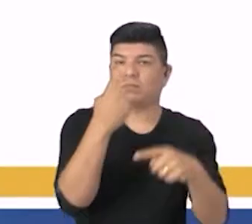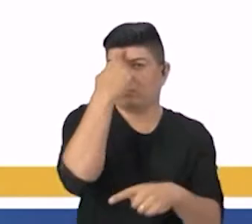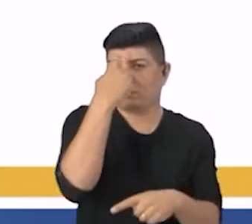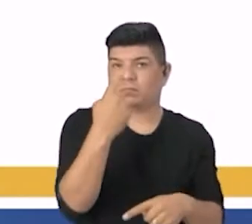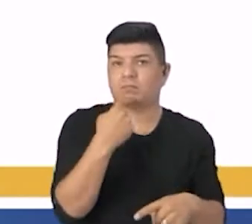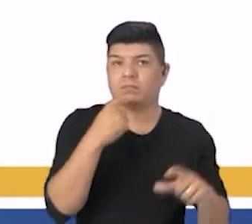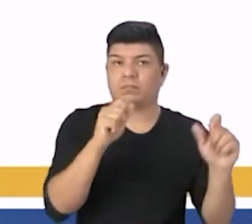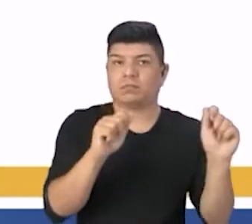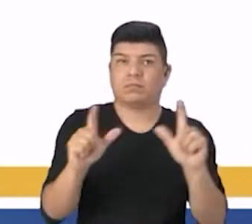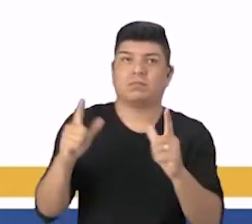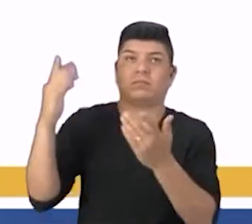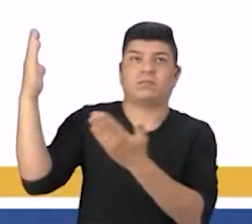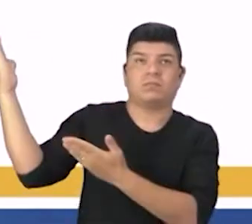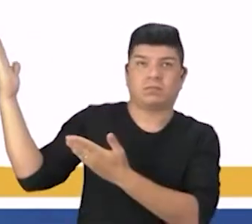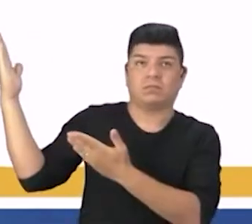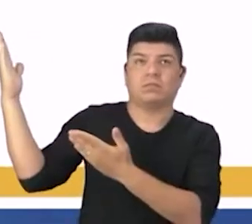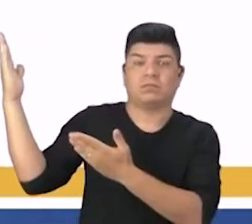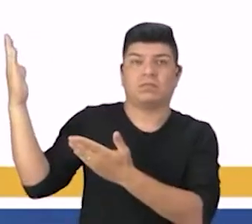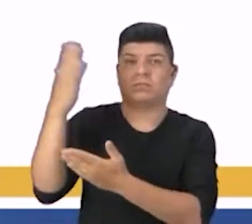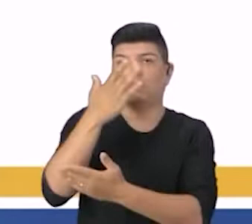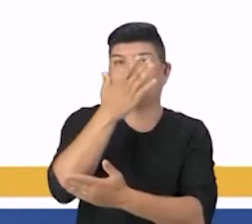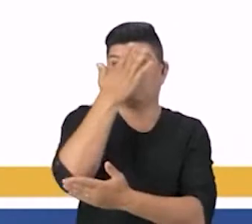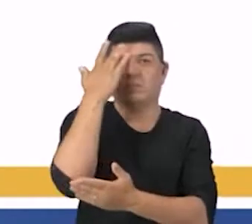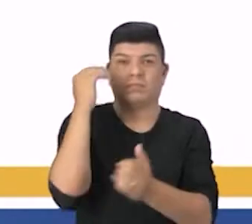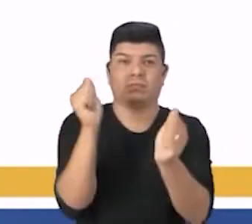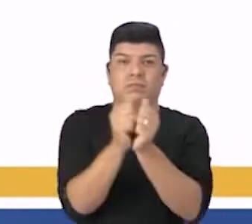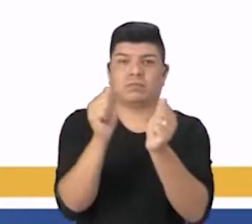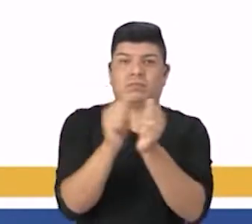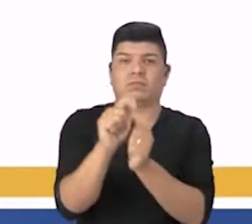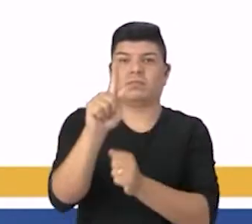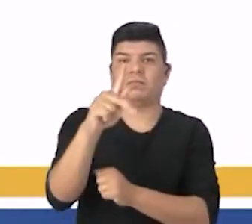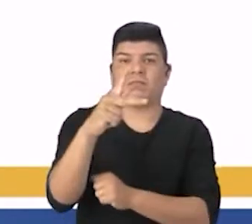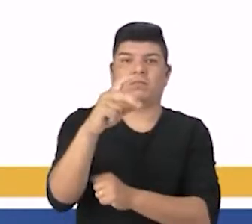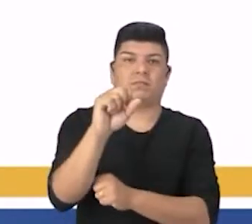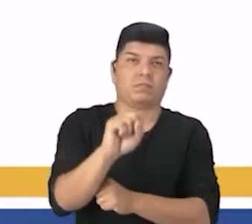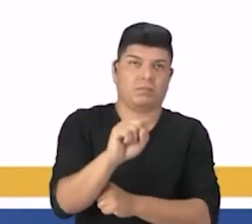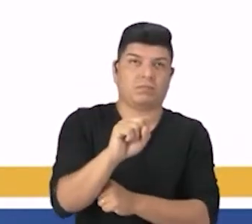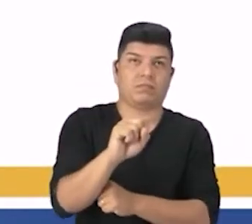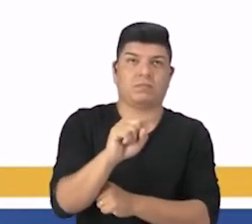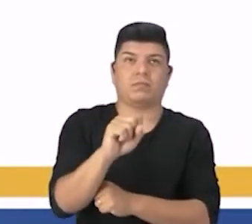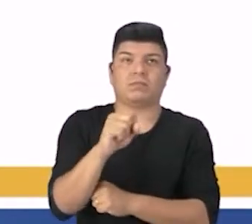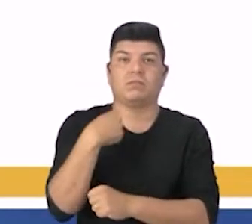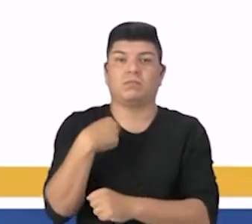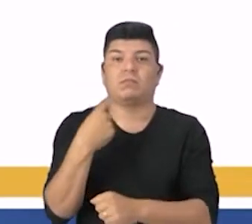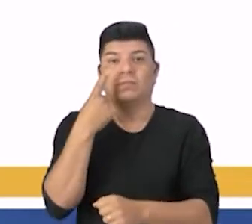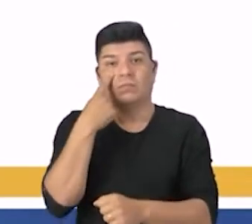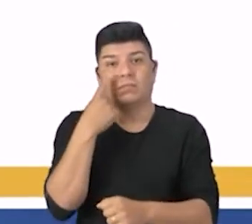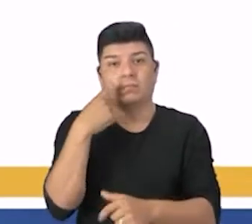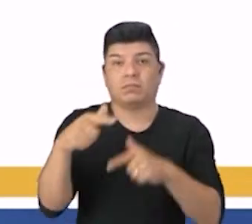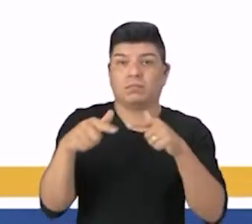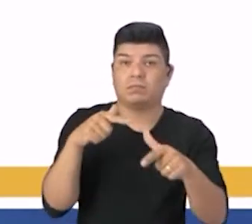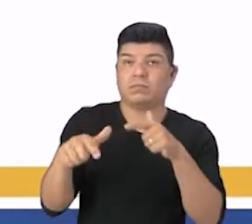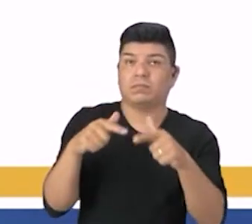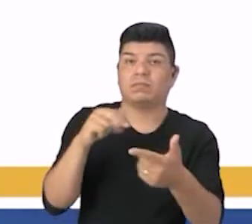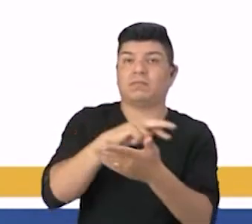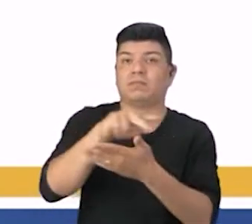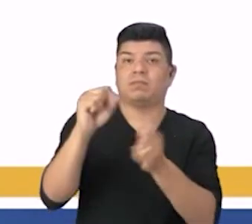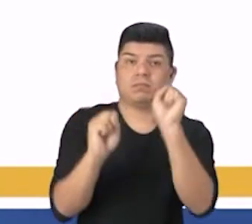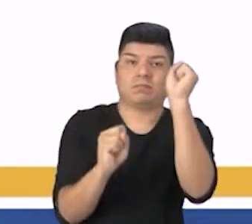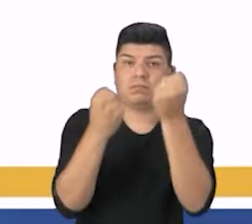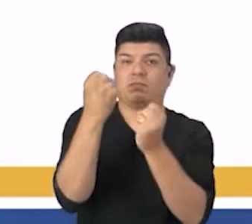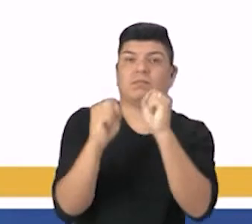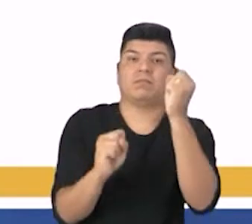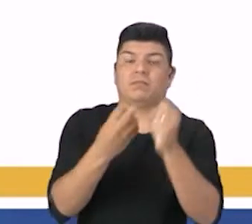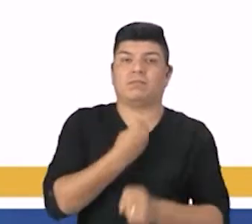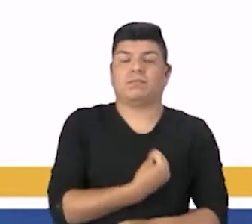mostra o tratorista junto com um GPS e ele fazendo uma colheita aí vários equipamentos